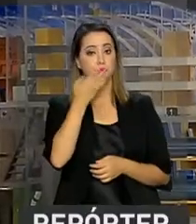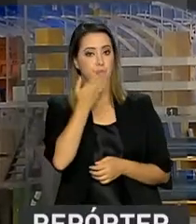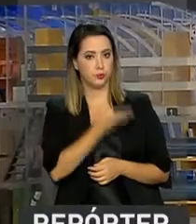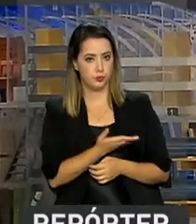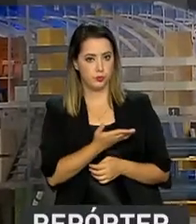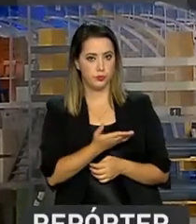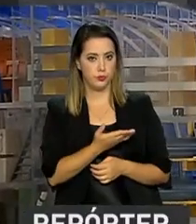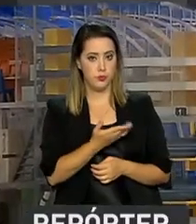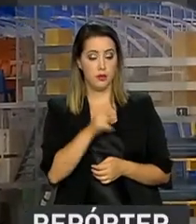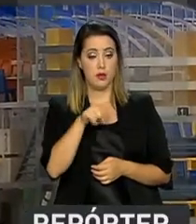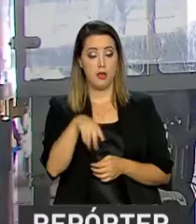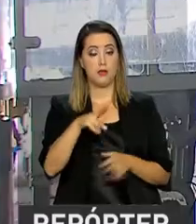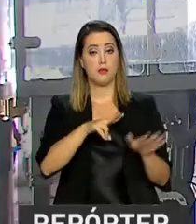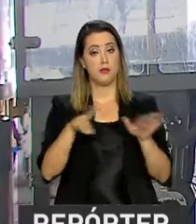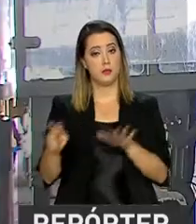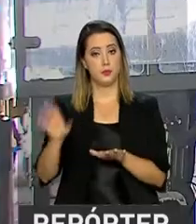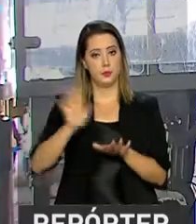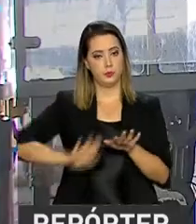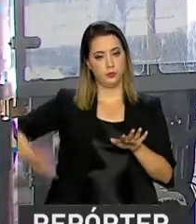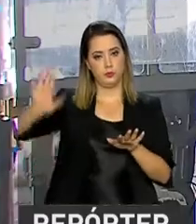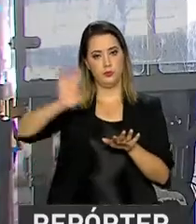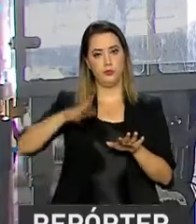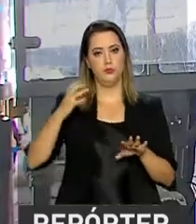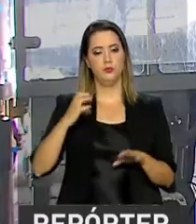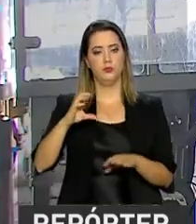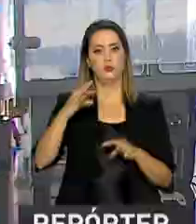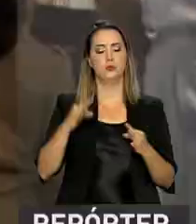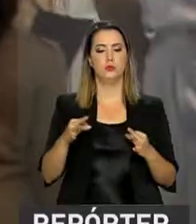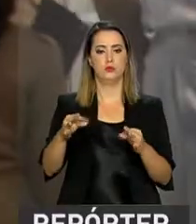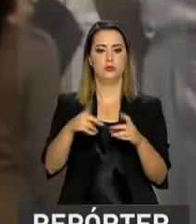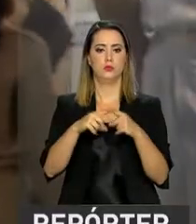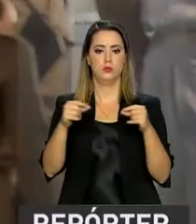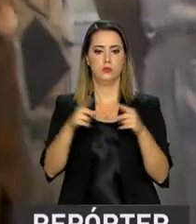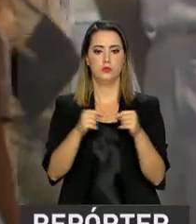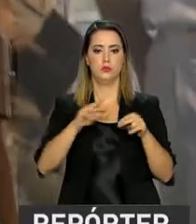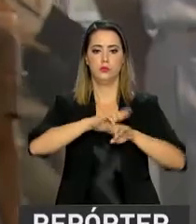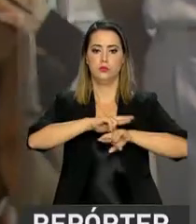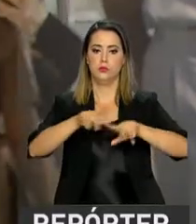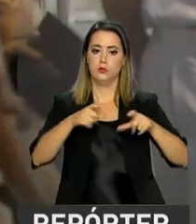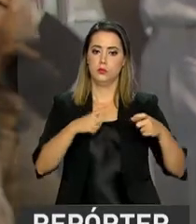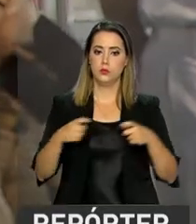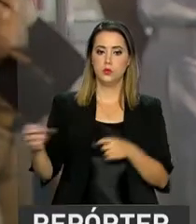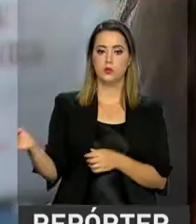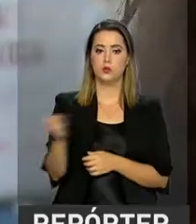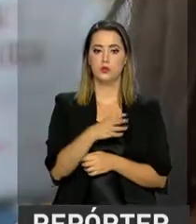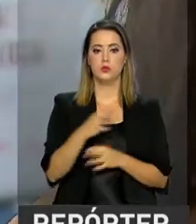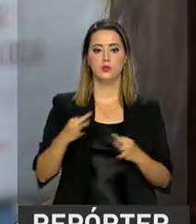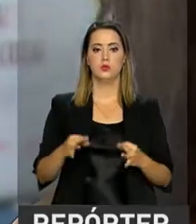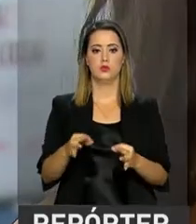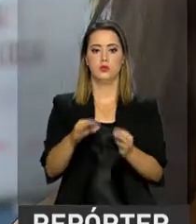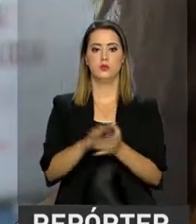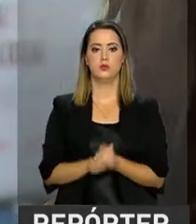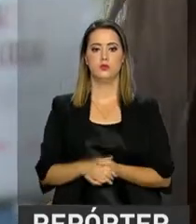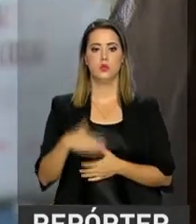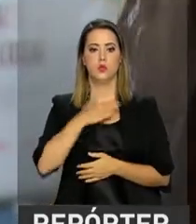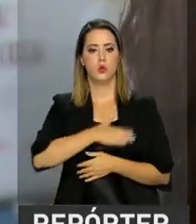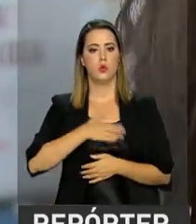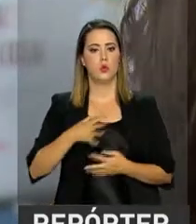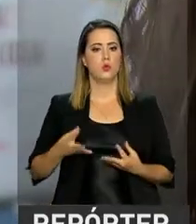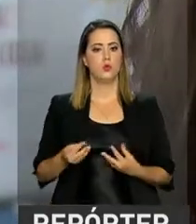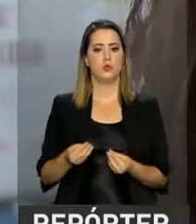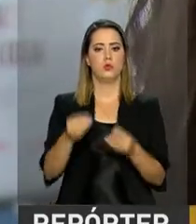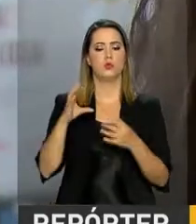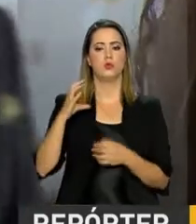semana nacional de ciência e tecnologia em brasília o que não falta é inovação eu acho muito de ciências